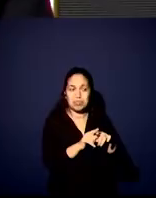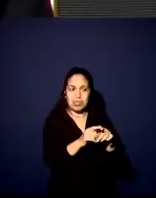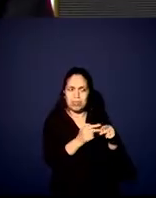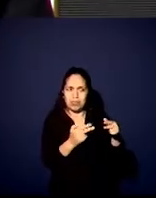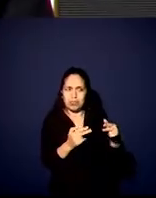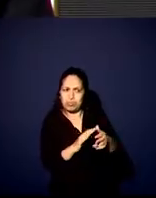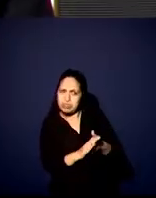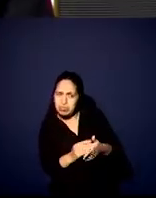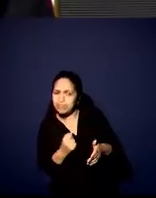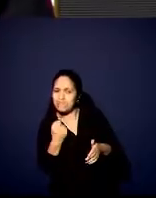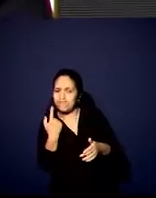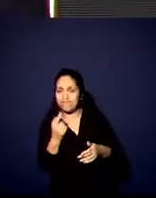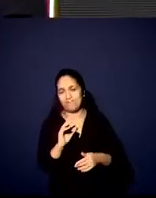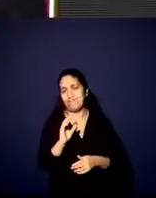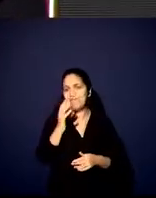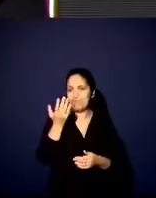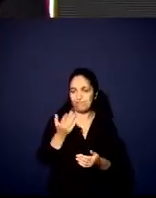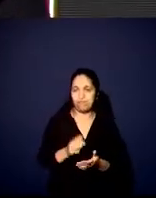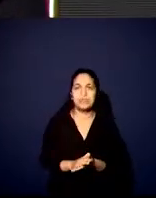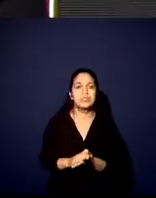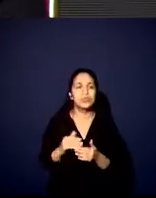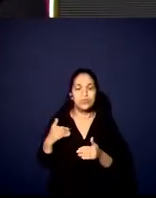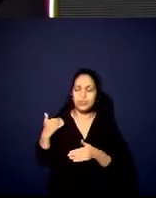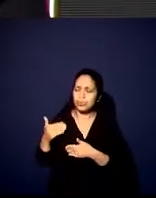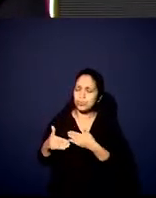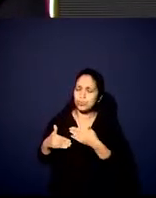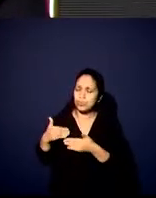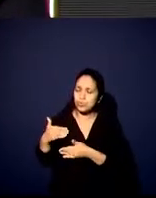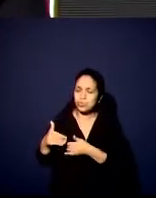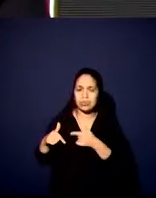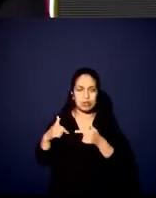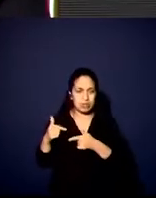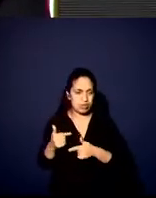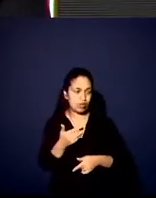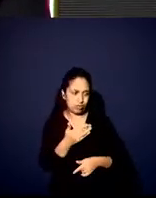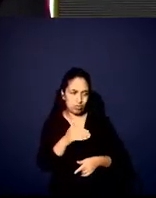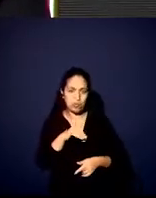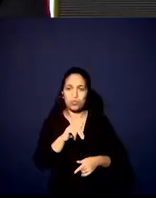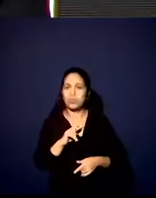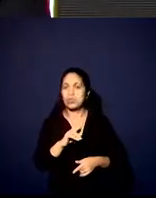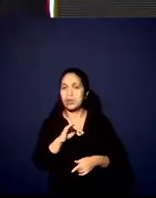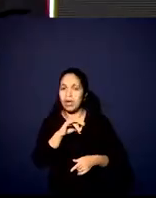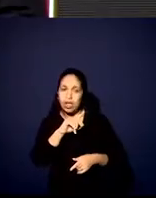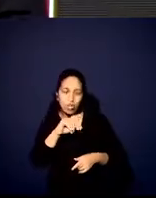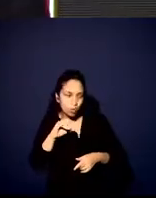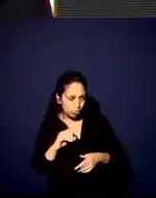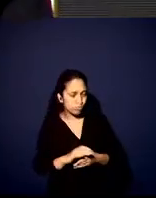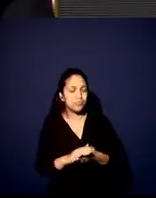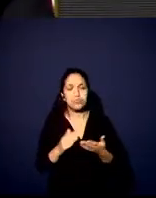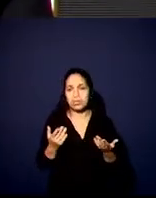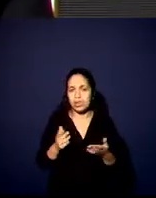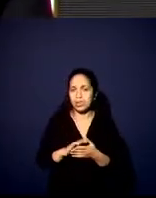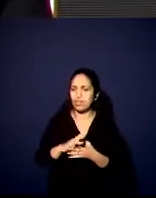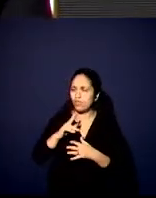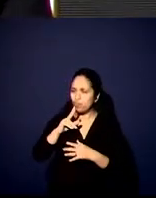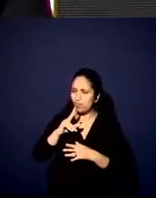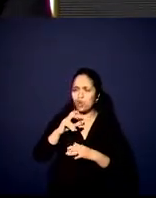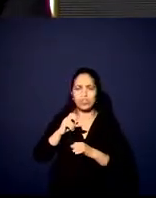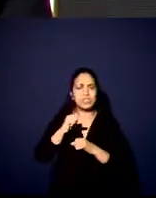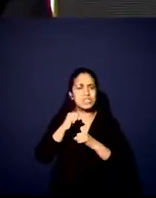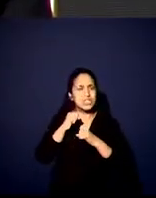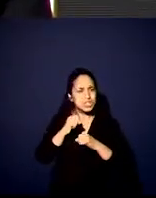causam então todo um trabalho que será feito Murilo será feito no sentido de consolidar